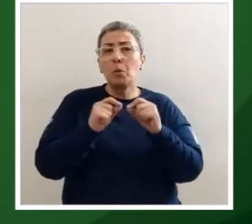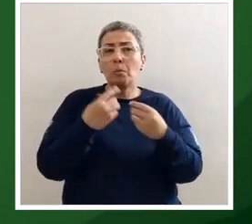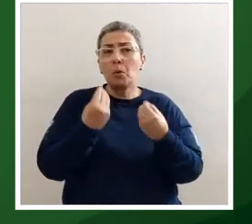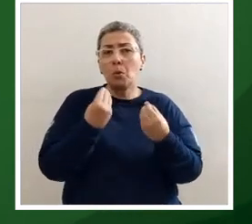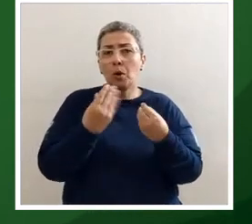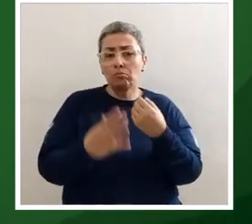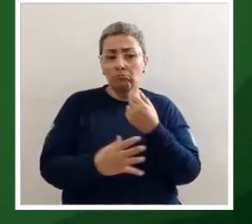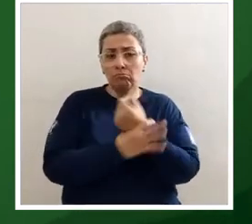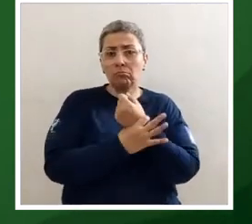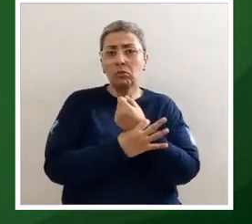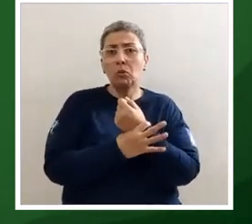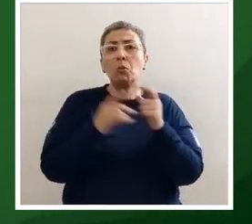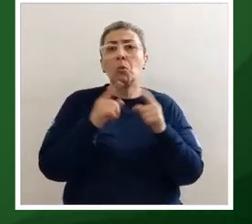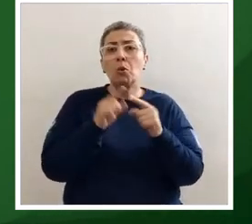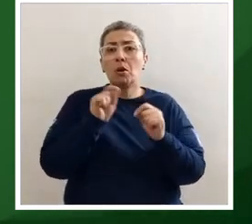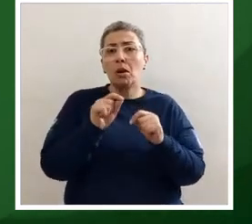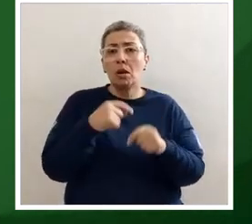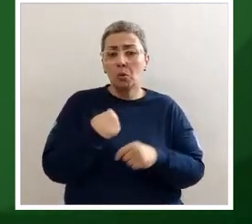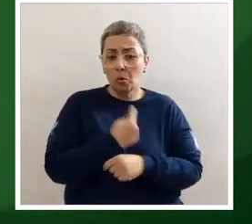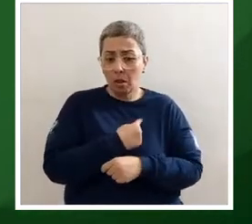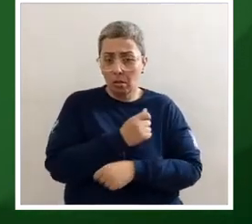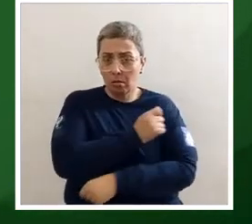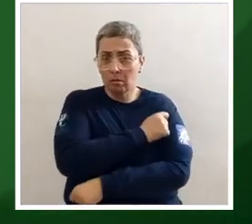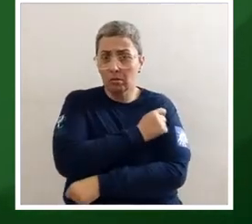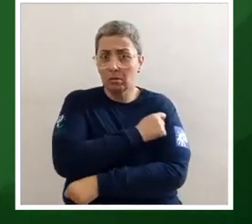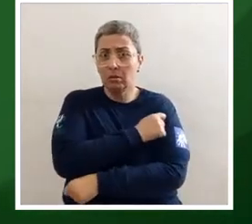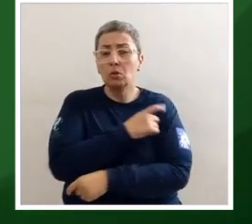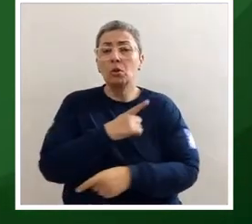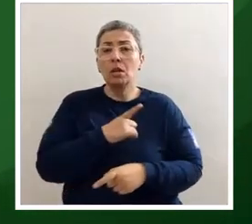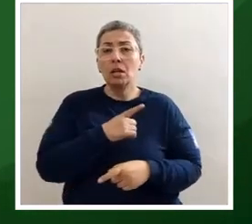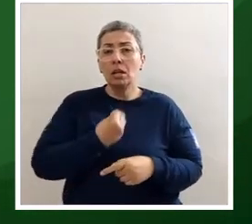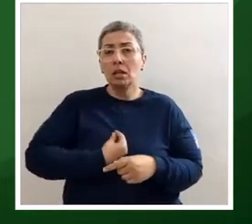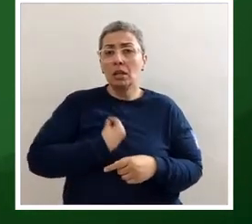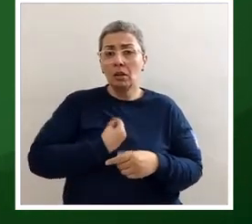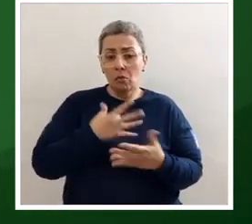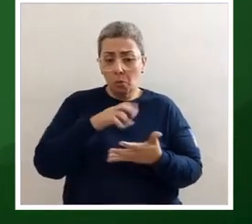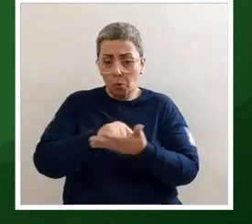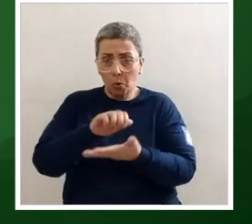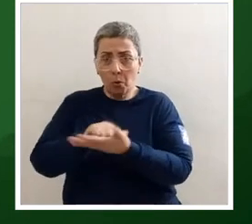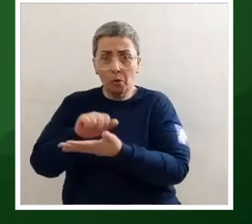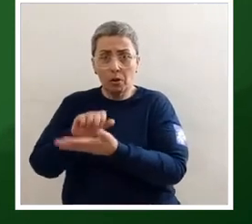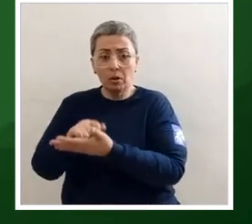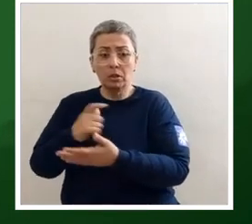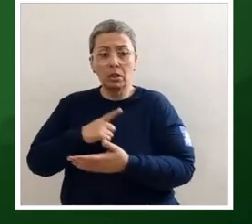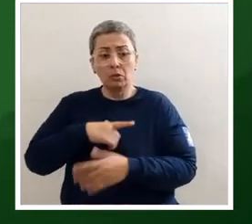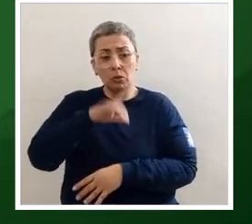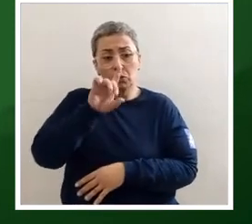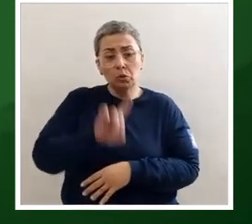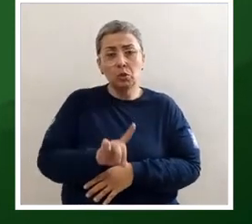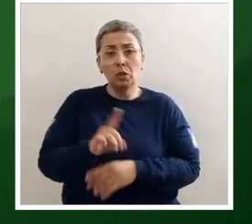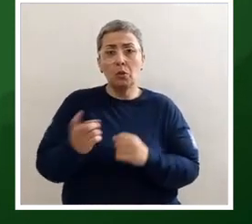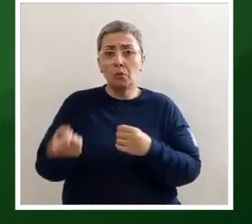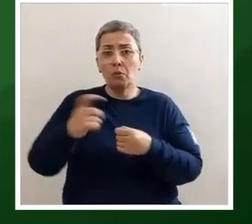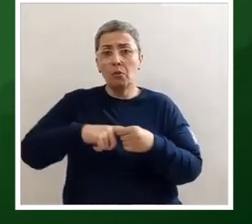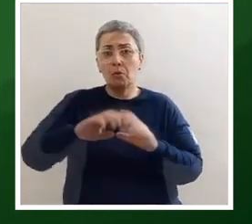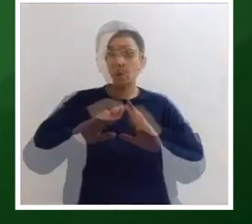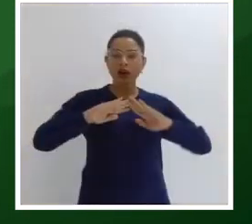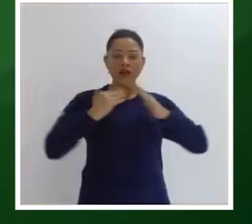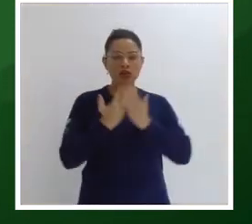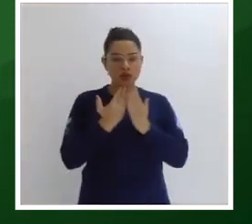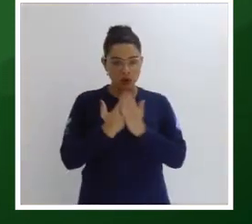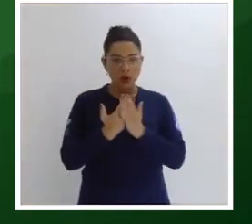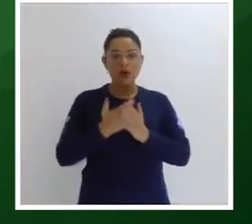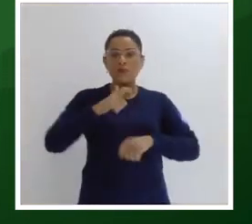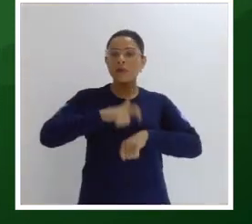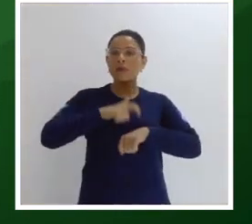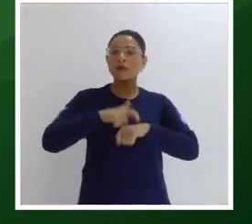a gente garante que esses nossos alunos que estão sendo matriculado que tiveram direito a voltar à escola ao convívio